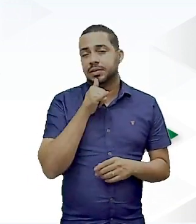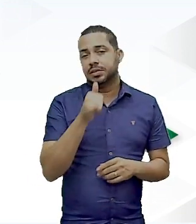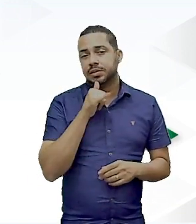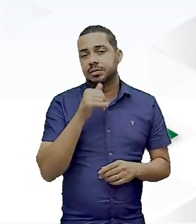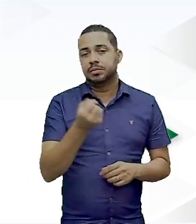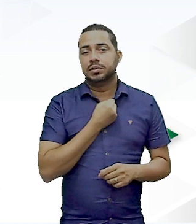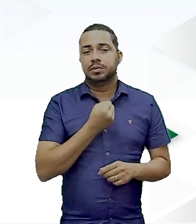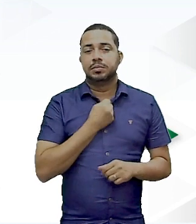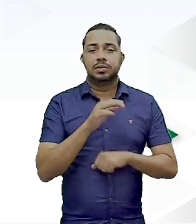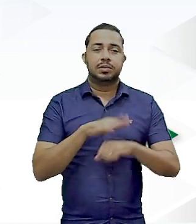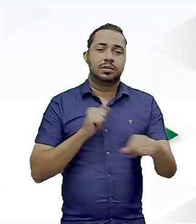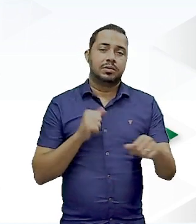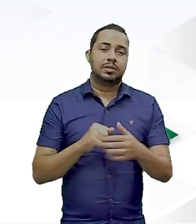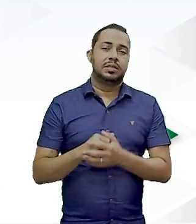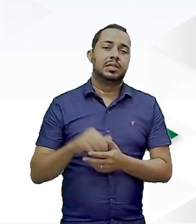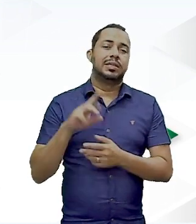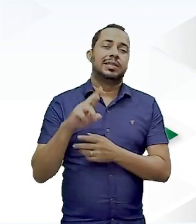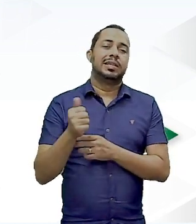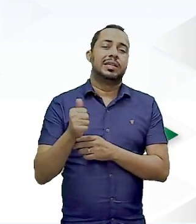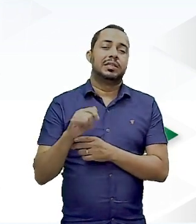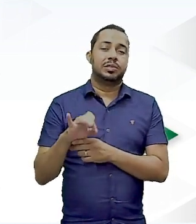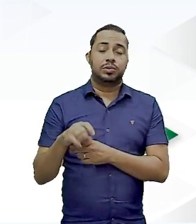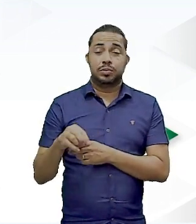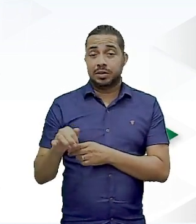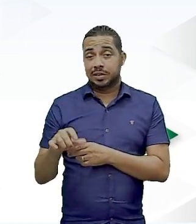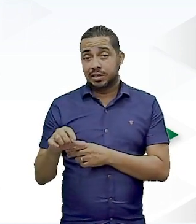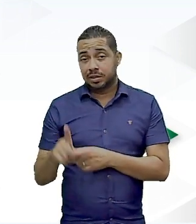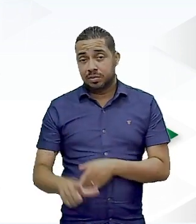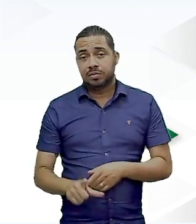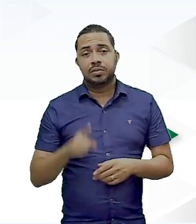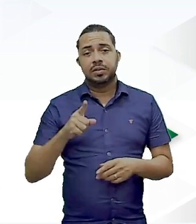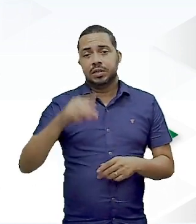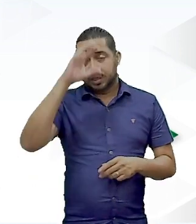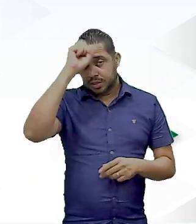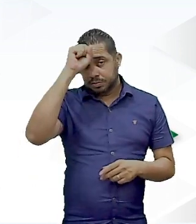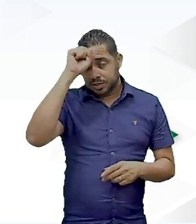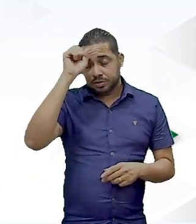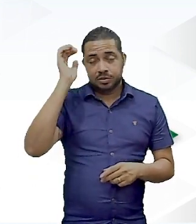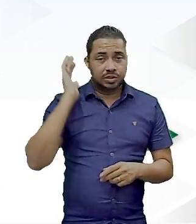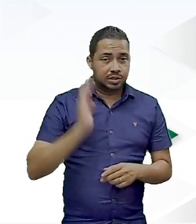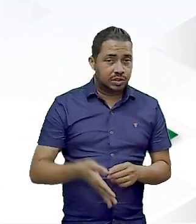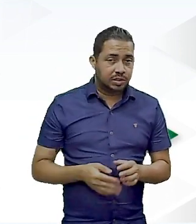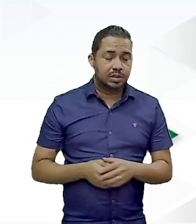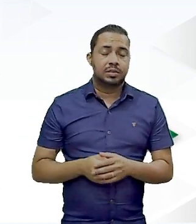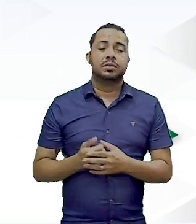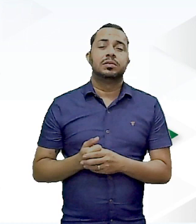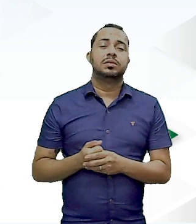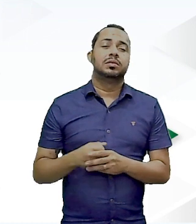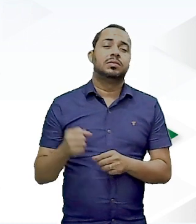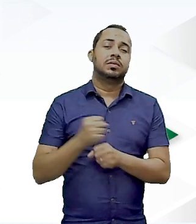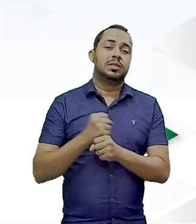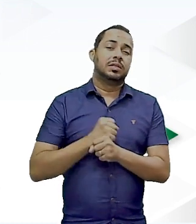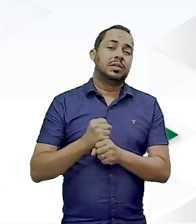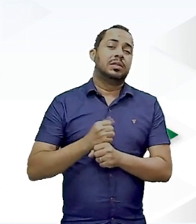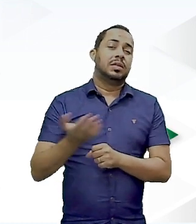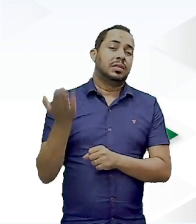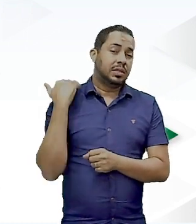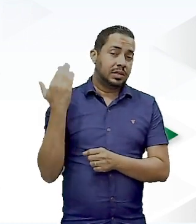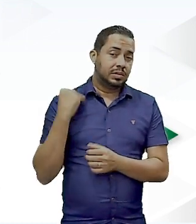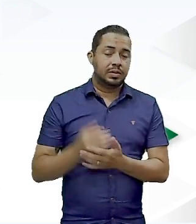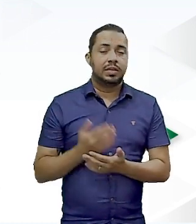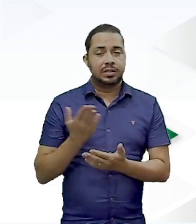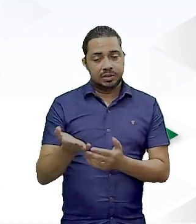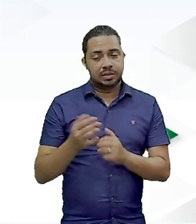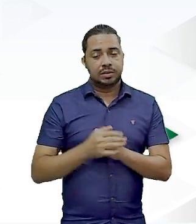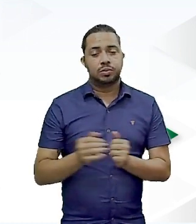de números chamados racionais, tá bom? Você aprendeu já desde os anos anteriores a esse